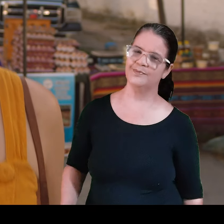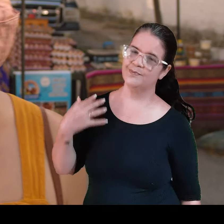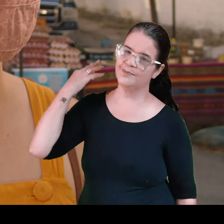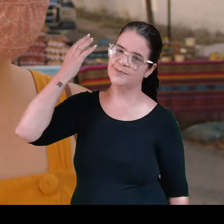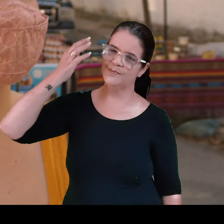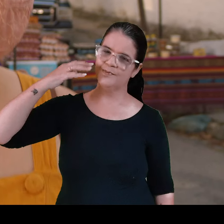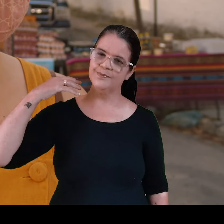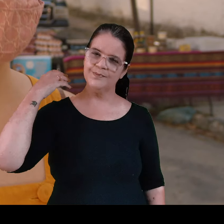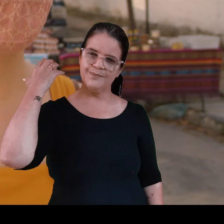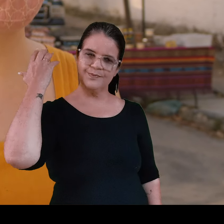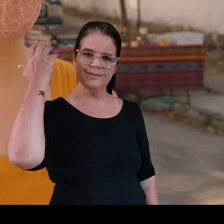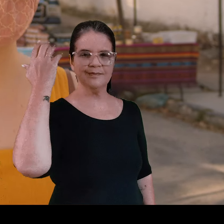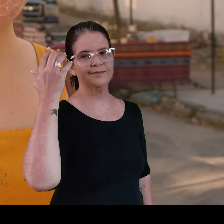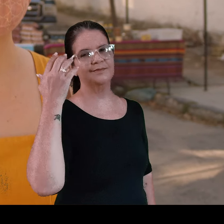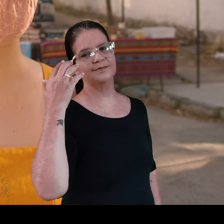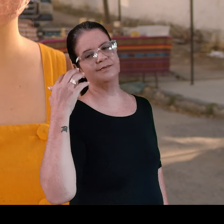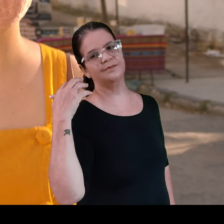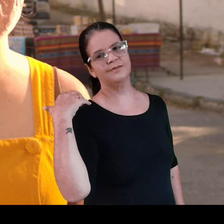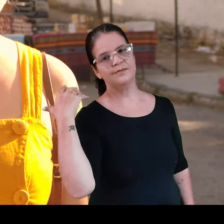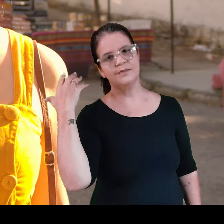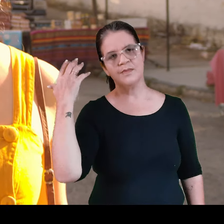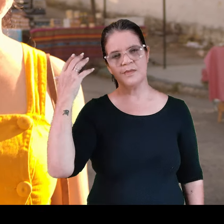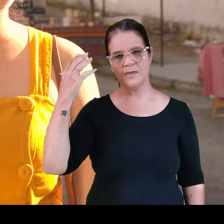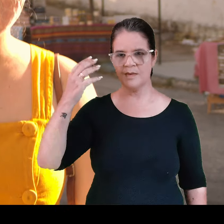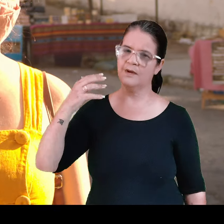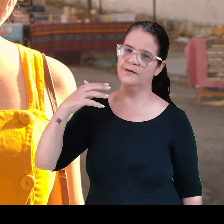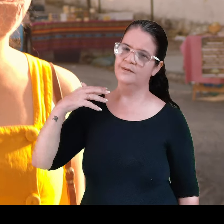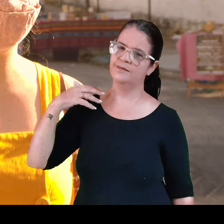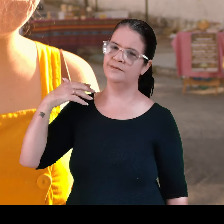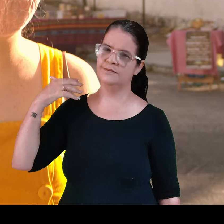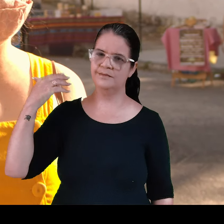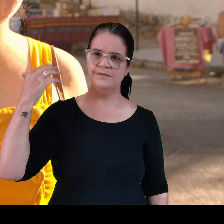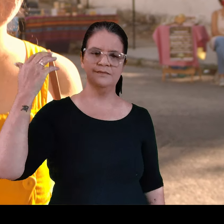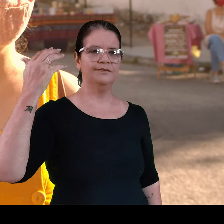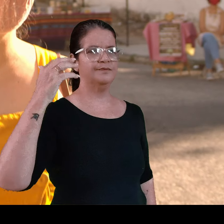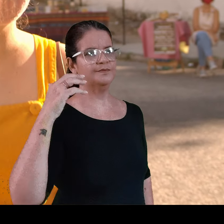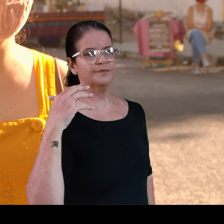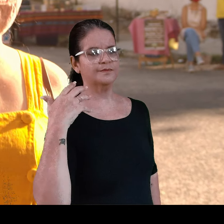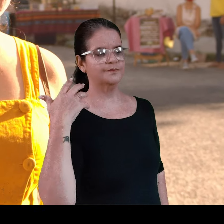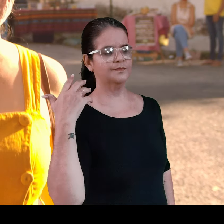sobrancelhas arqueadas e olhos castanhos. Ela caminha no dia ensolarado e chega na Feirinha das Graças.